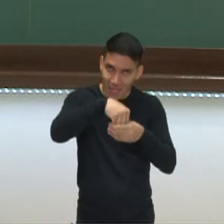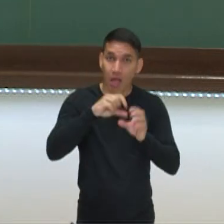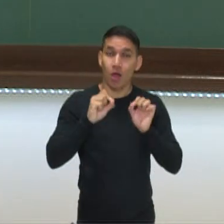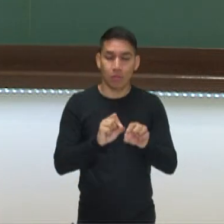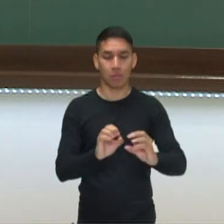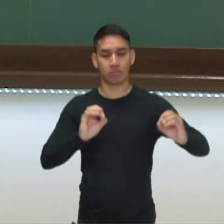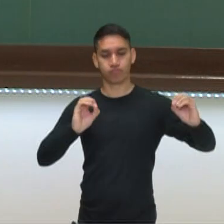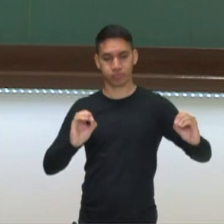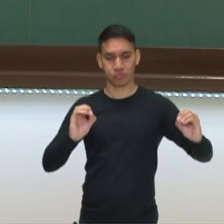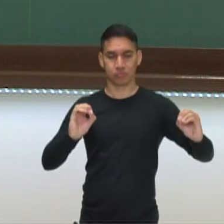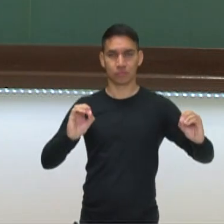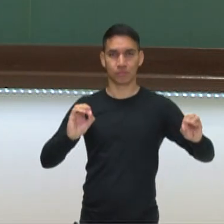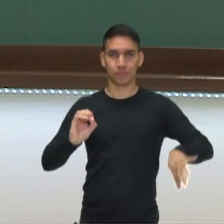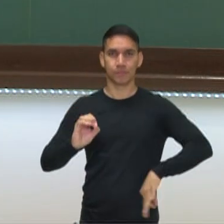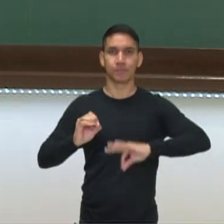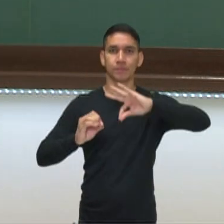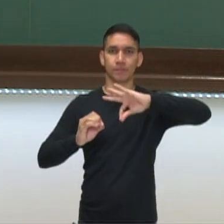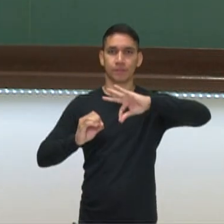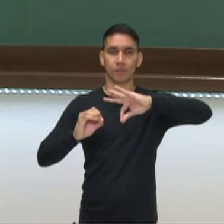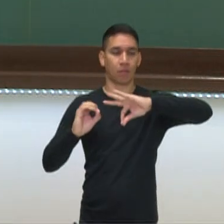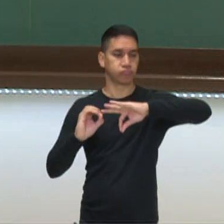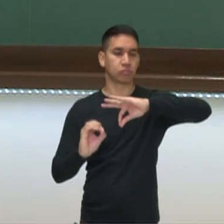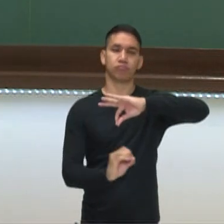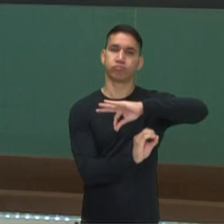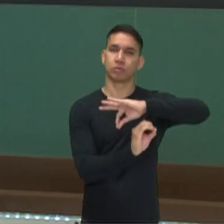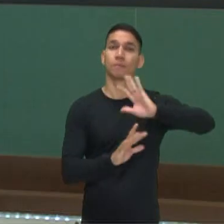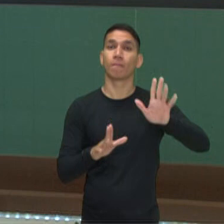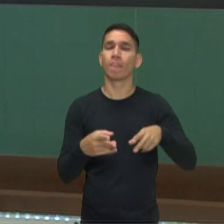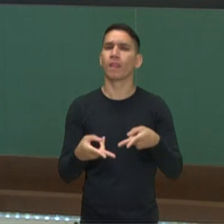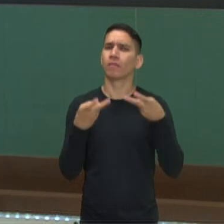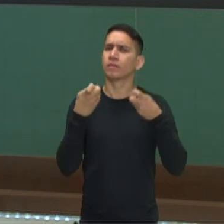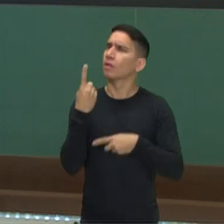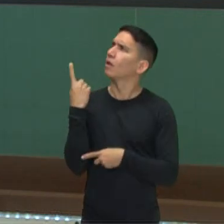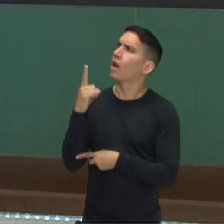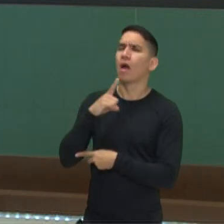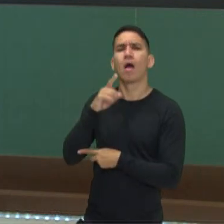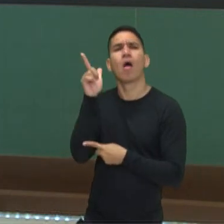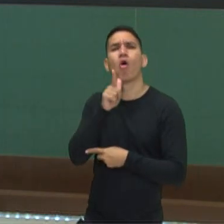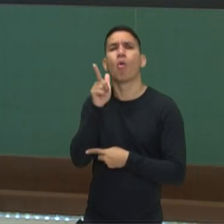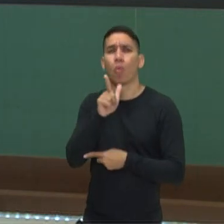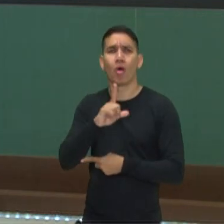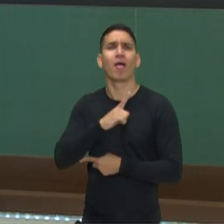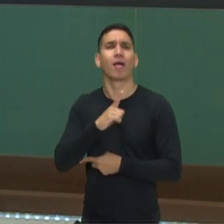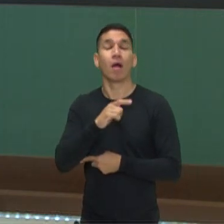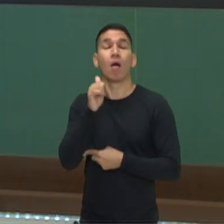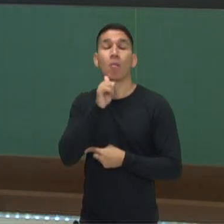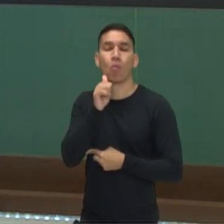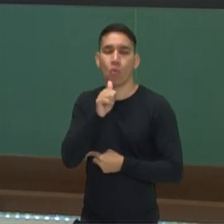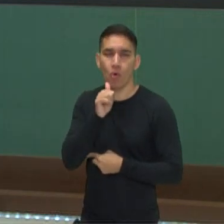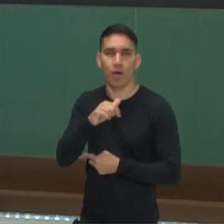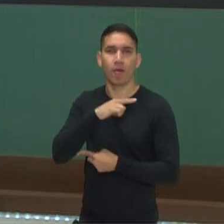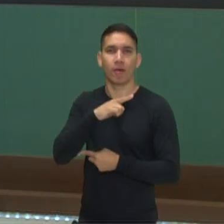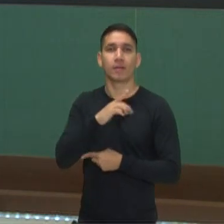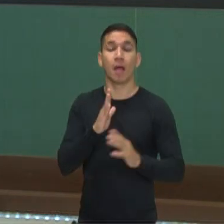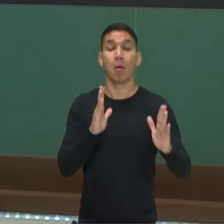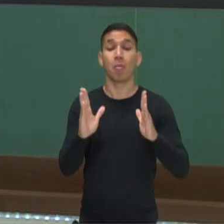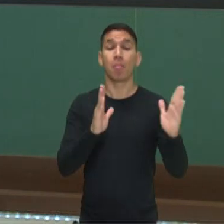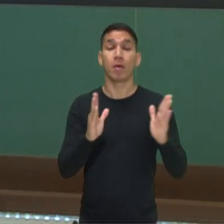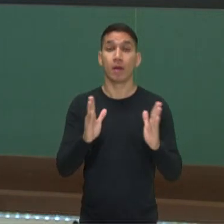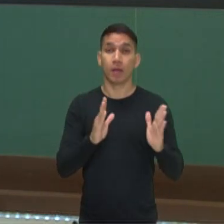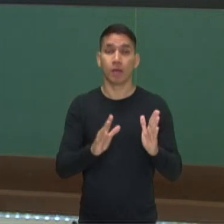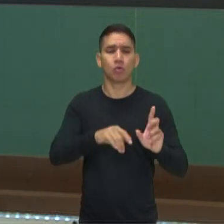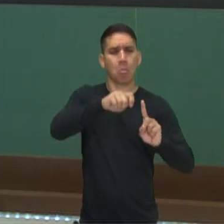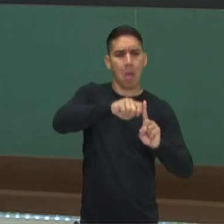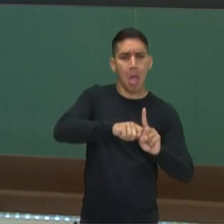dos ovários. A mulher tem um período mensal ali, que é chamado de